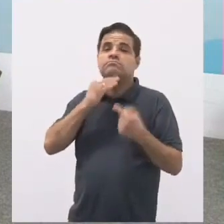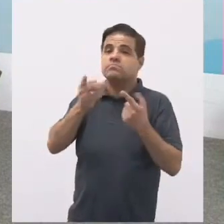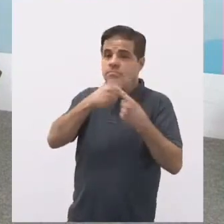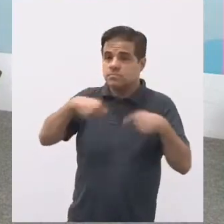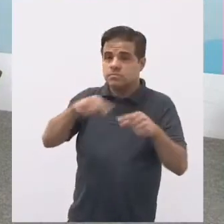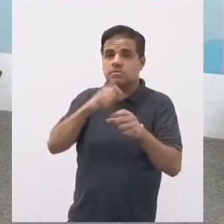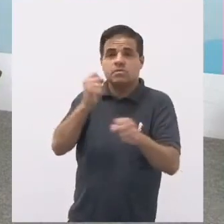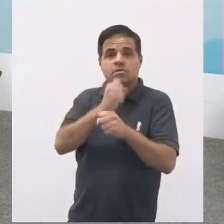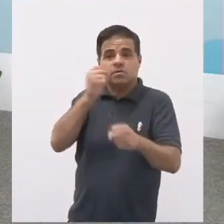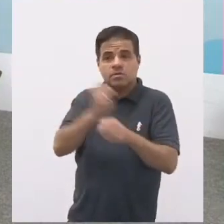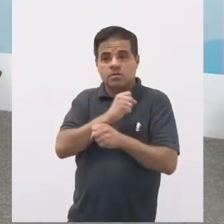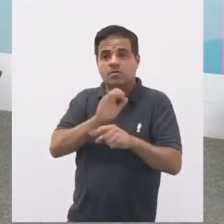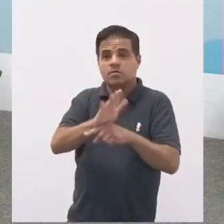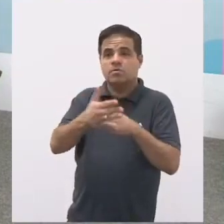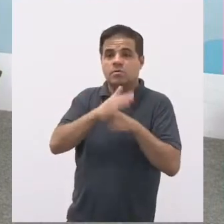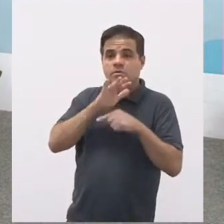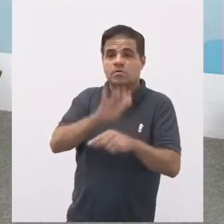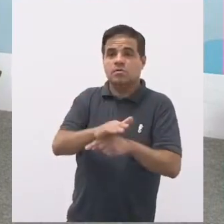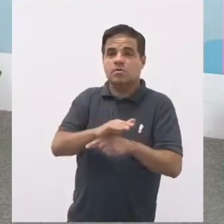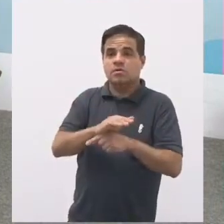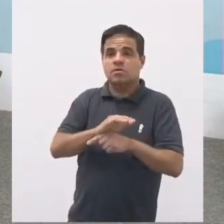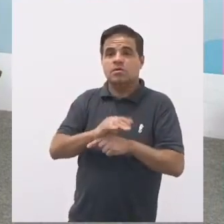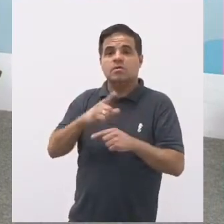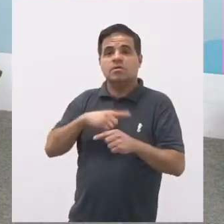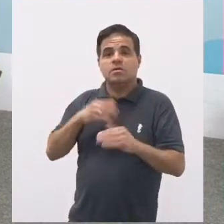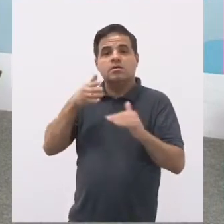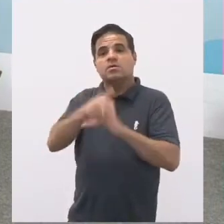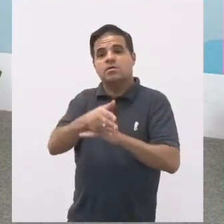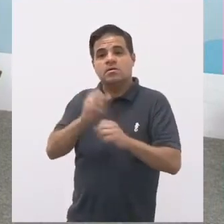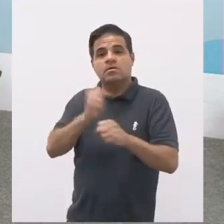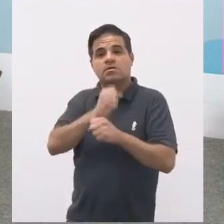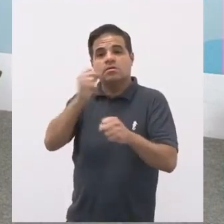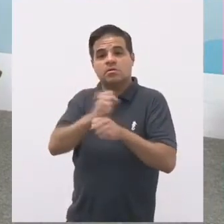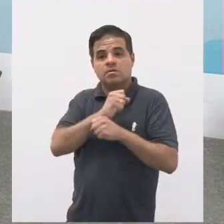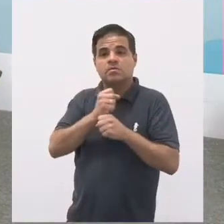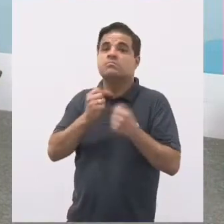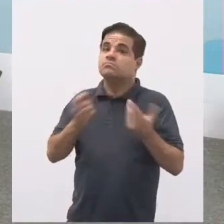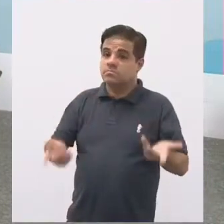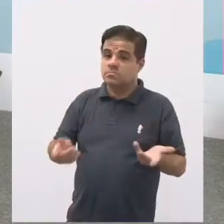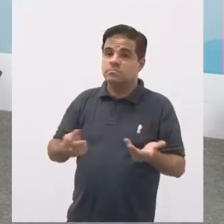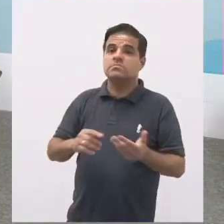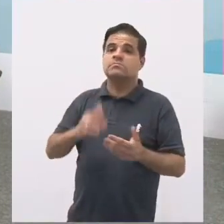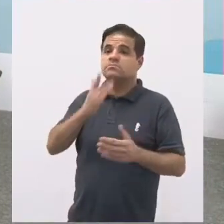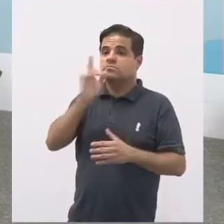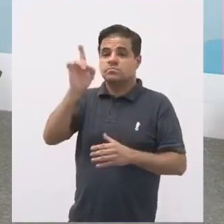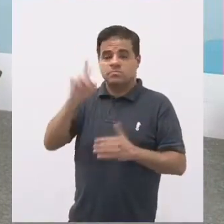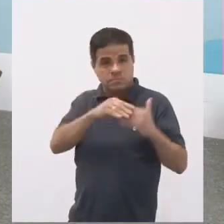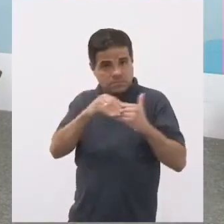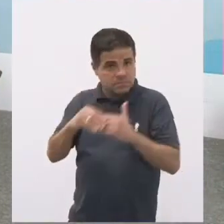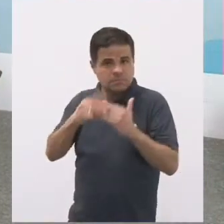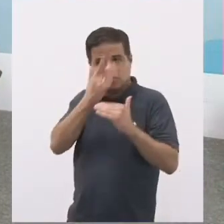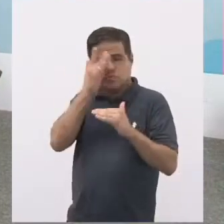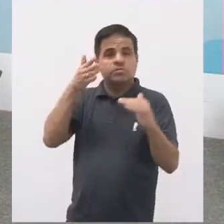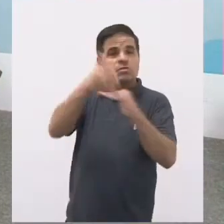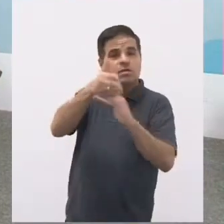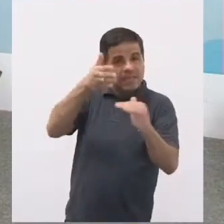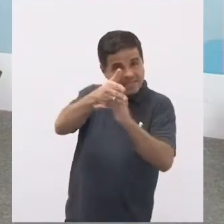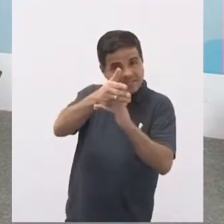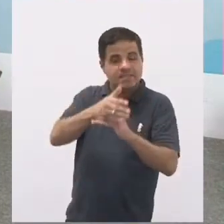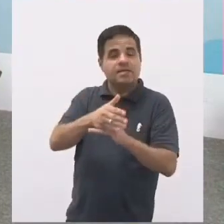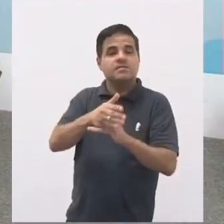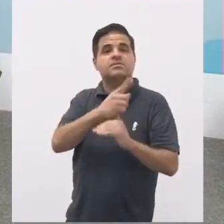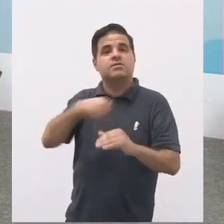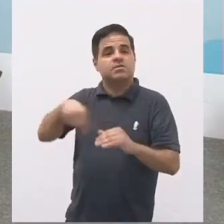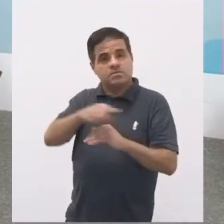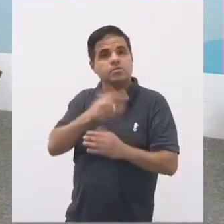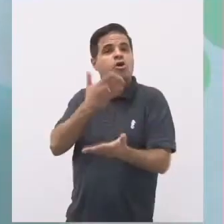para essa construção colaborativa, atores que são envolvidos nessa construção, né? Desde os dirigentes, os participantes da